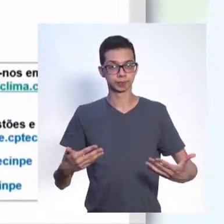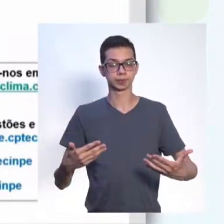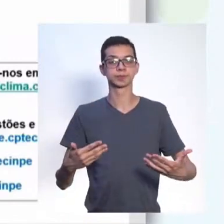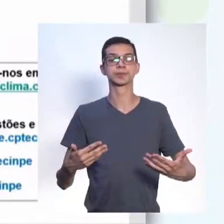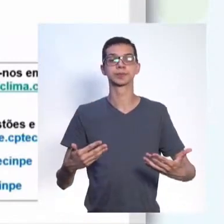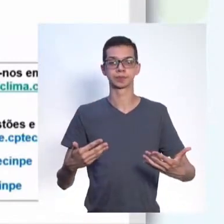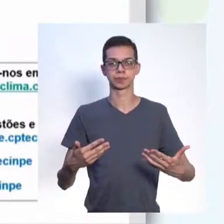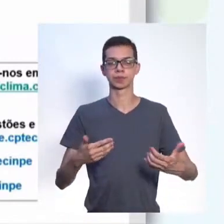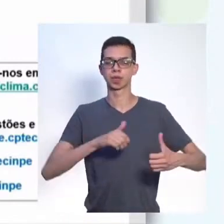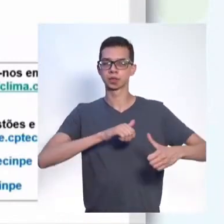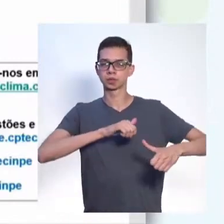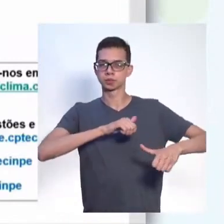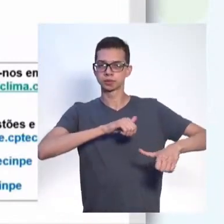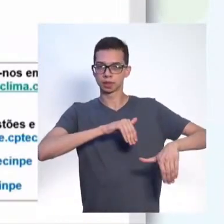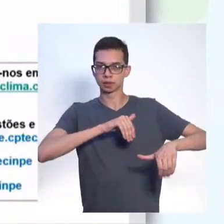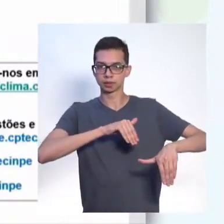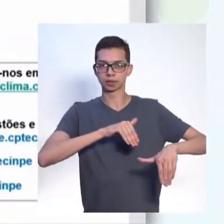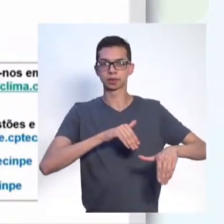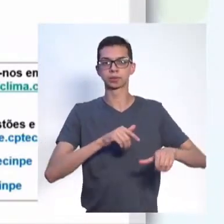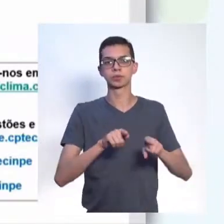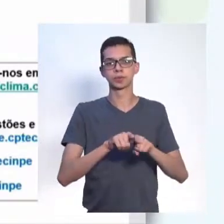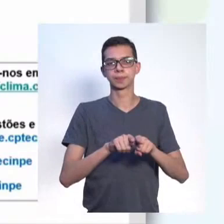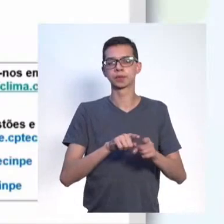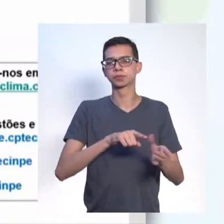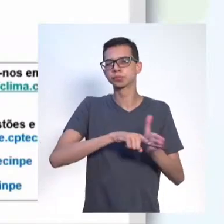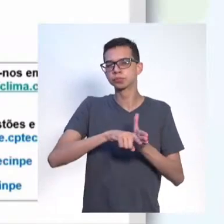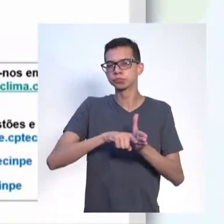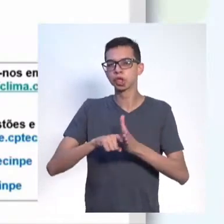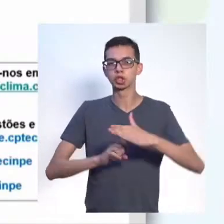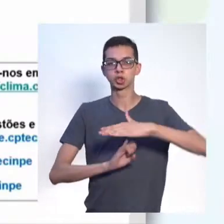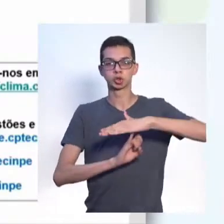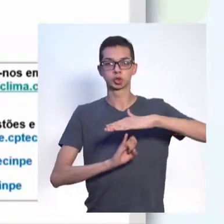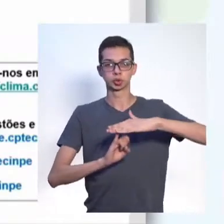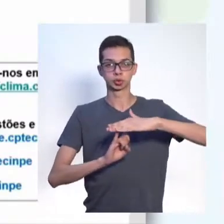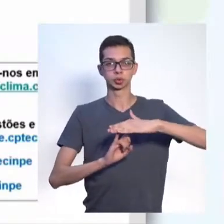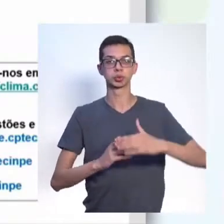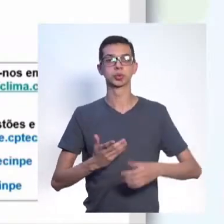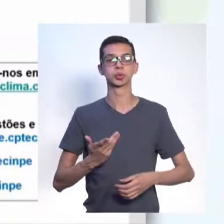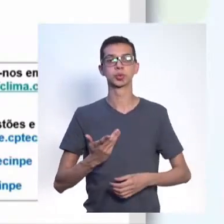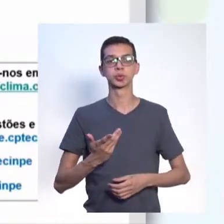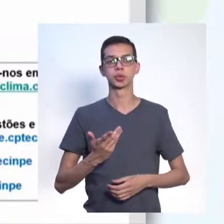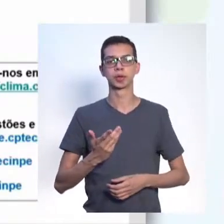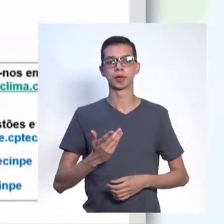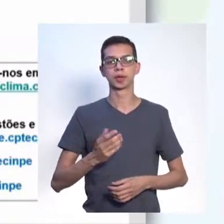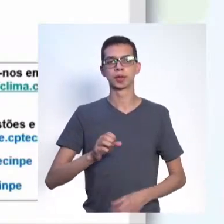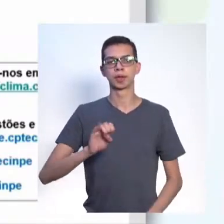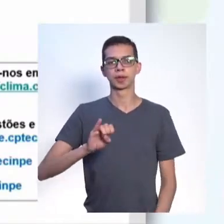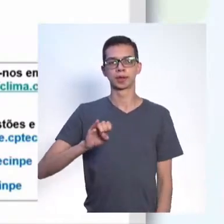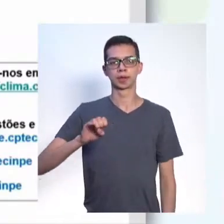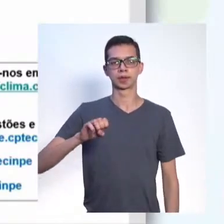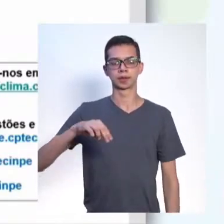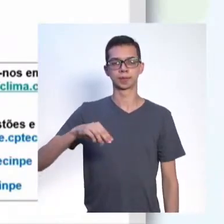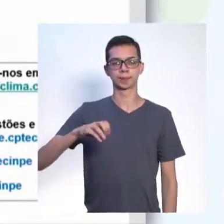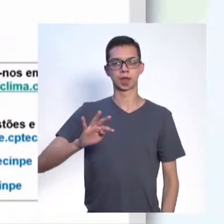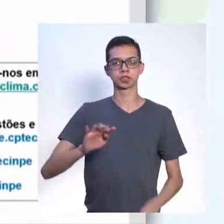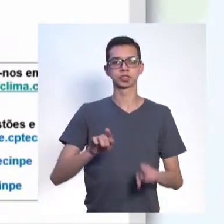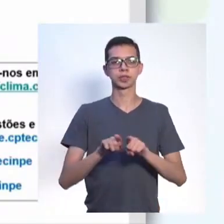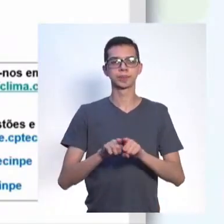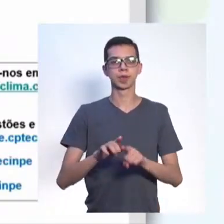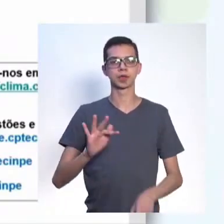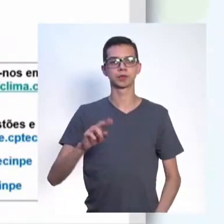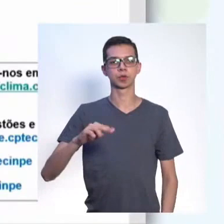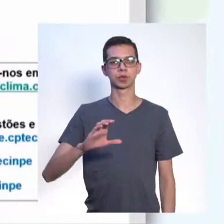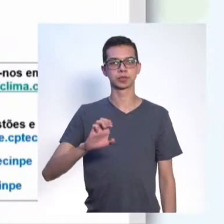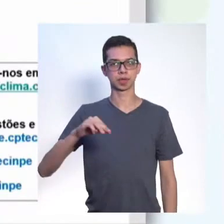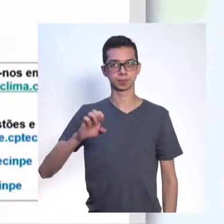entre o CPTEC, o IMET e a FUNSEMI. Essa previsão, então, para o trimestre de setembro, outubro e novembro. A previsão probabilística